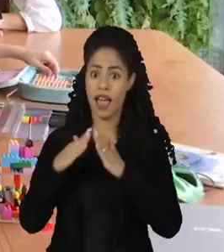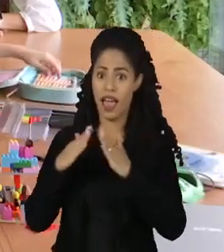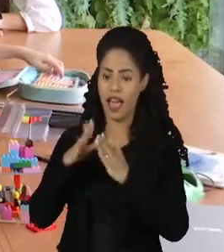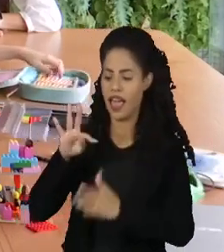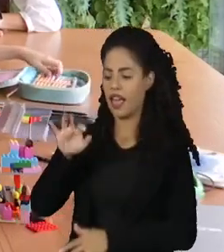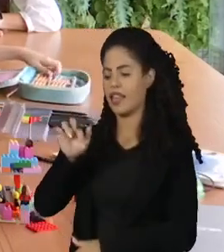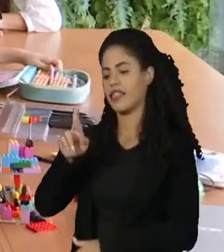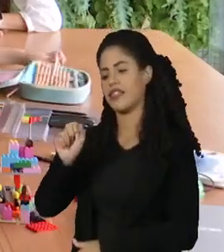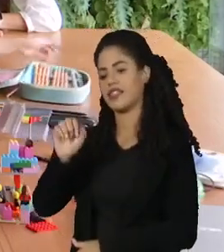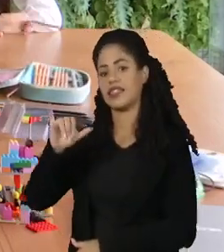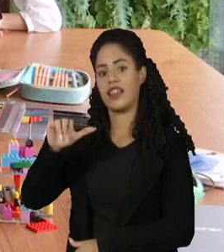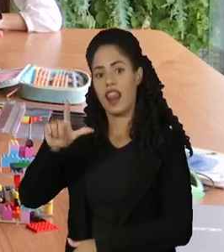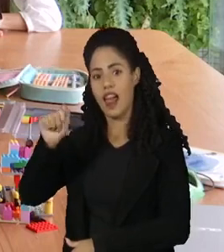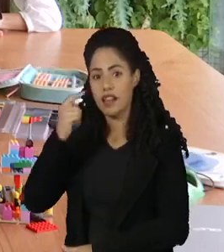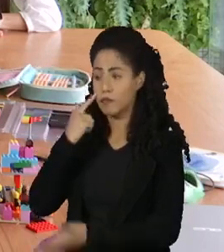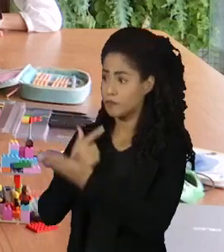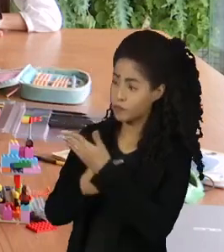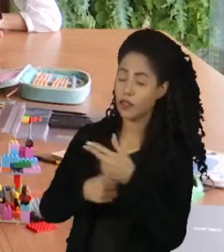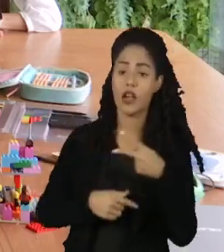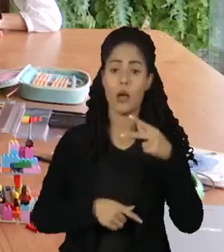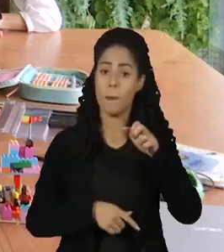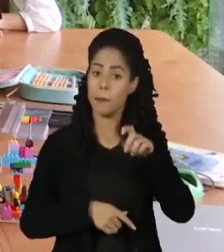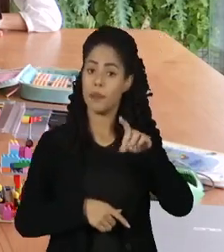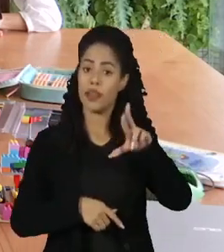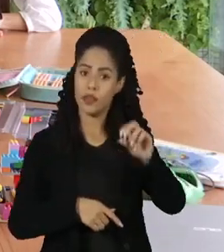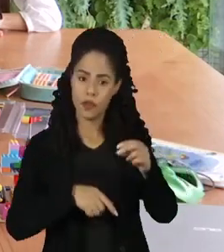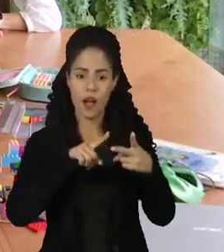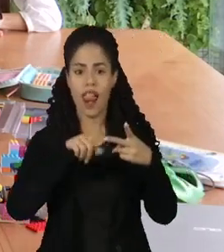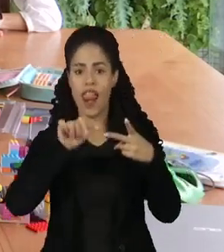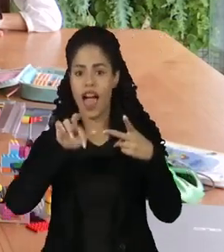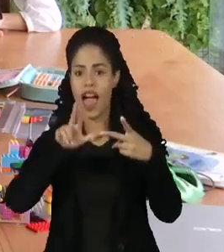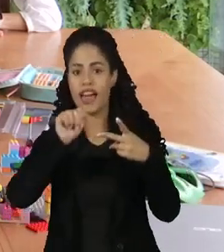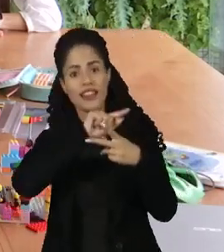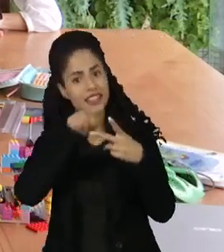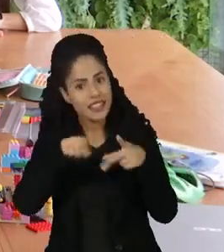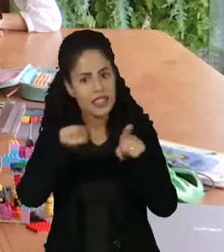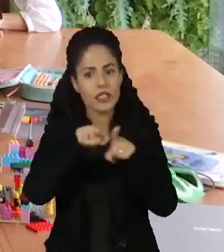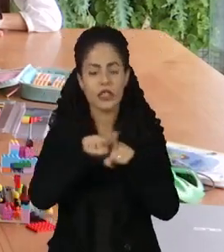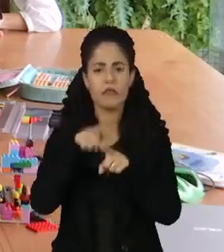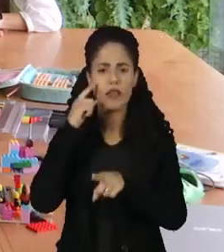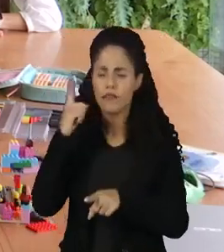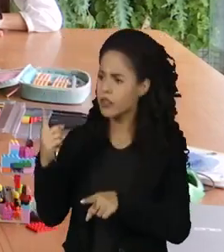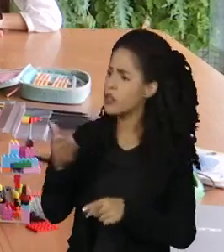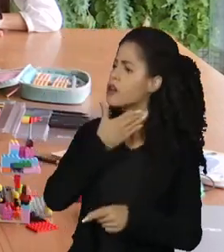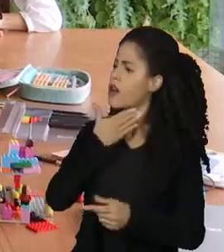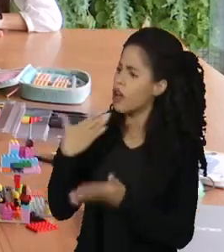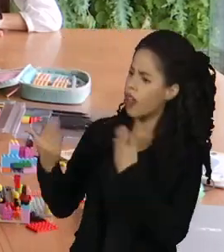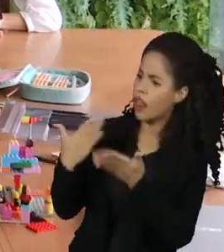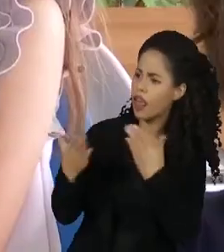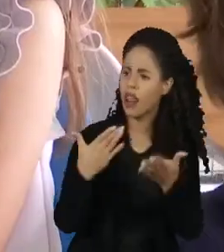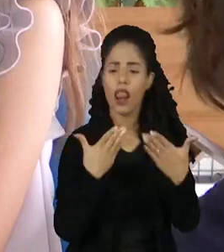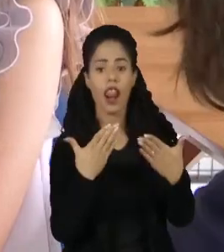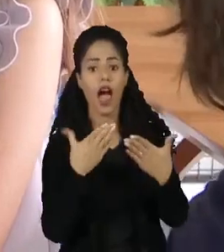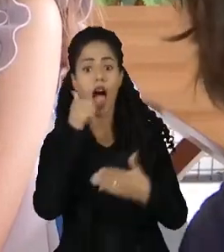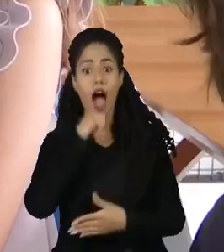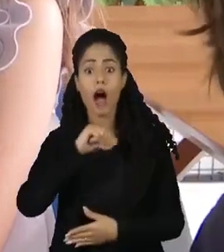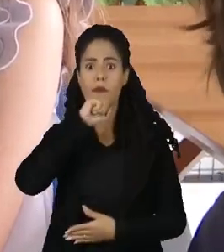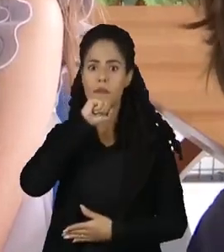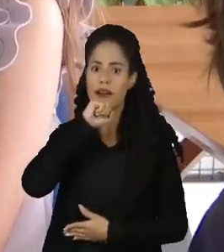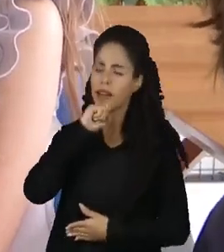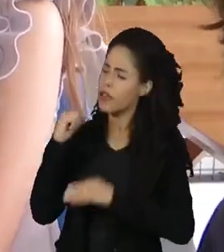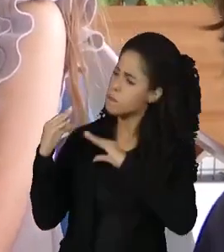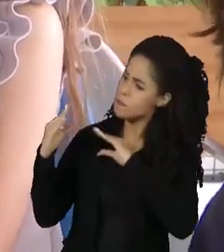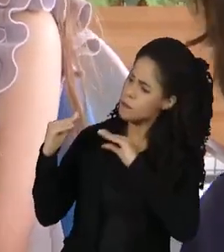Tarsila, tanto o Pedro quanto a Lara aprimoraram a comunicação ouvindo especialmente a mãe e os amigos na escola. Houve um momento